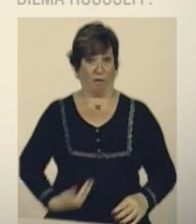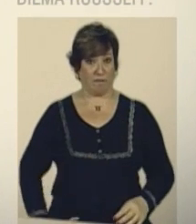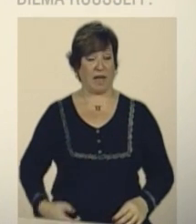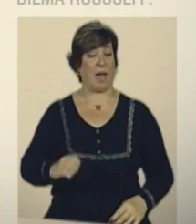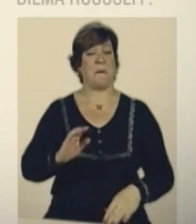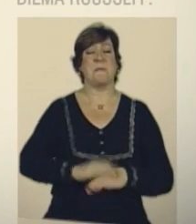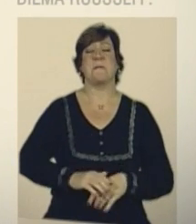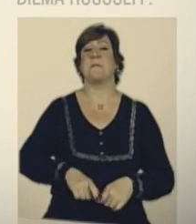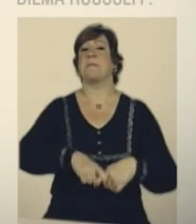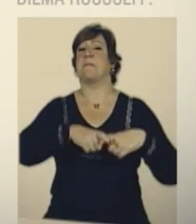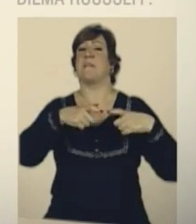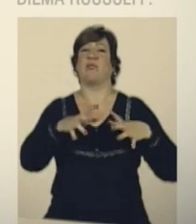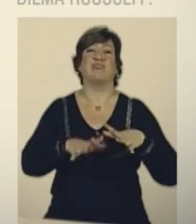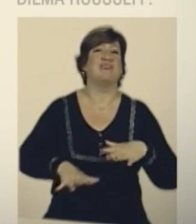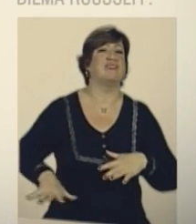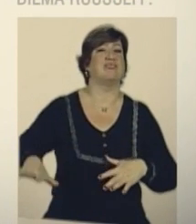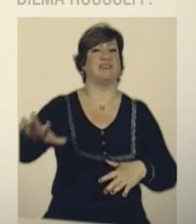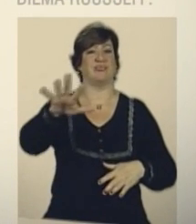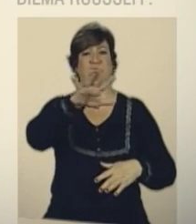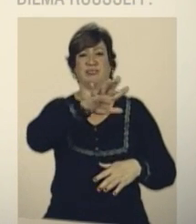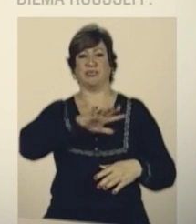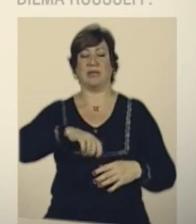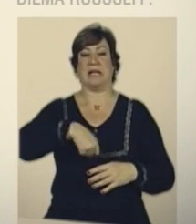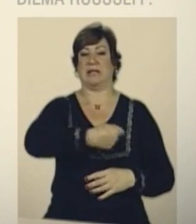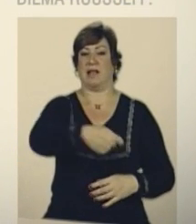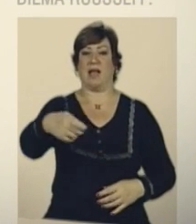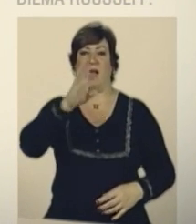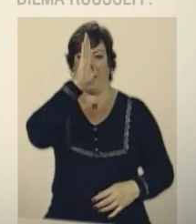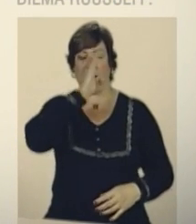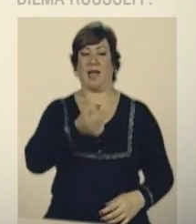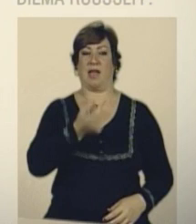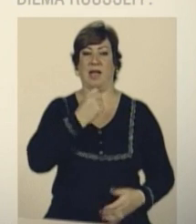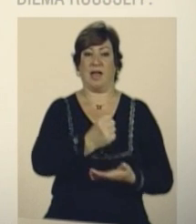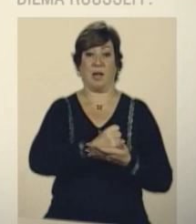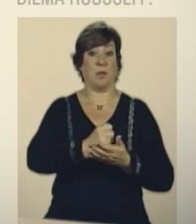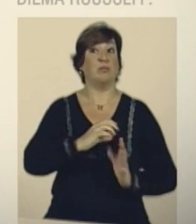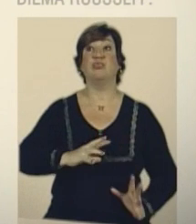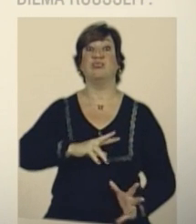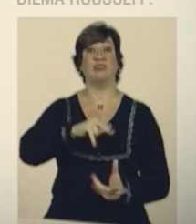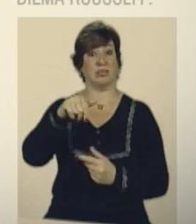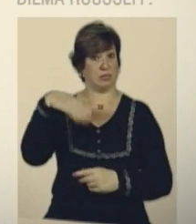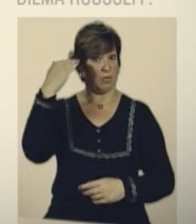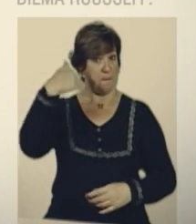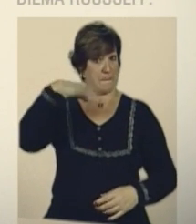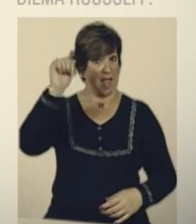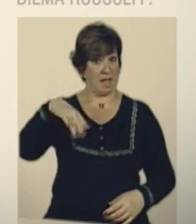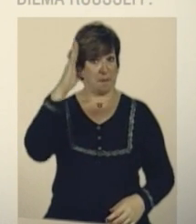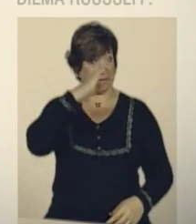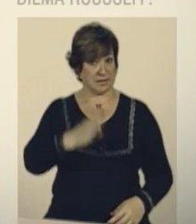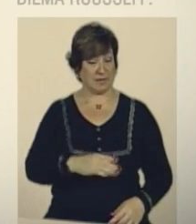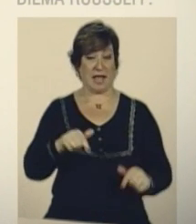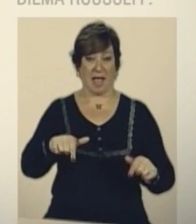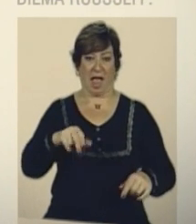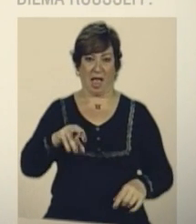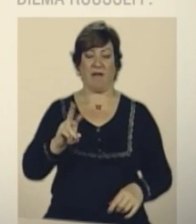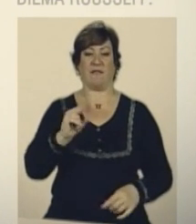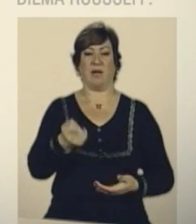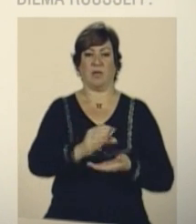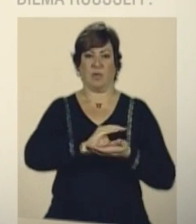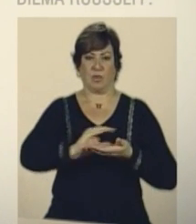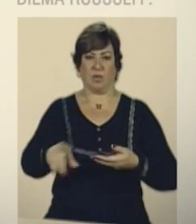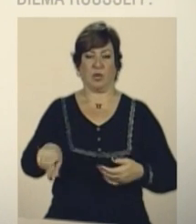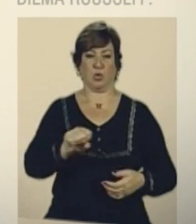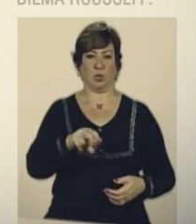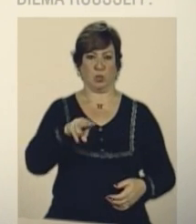o de maior cobertura na distribuição gratuita de remédios do mundo neste ano vamos investir por meio do Sistema